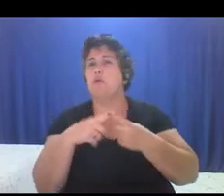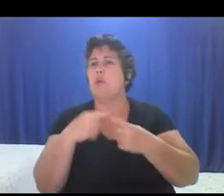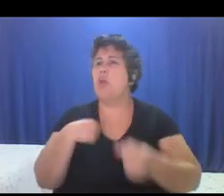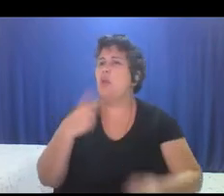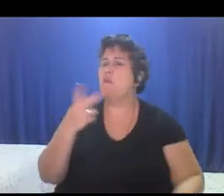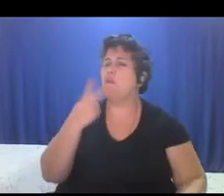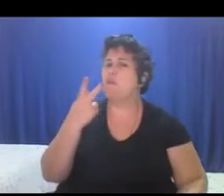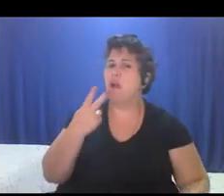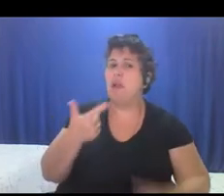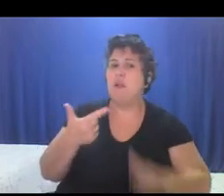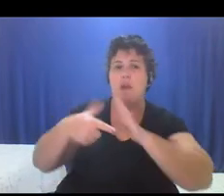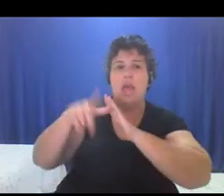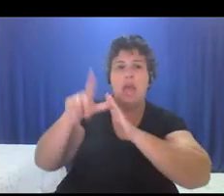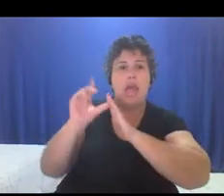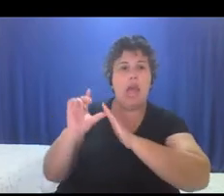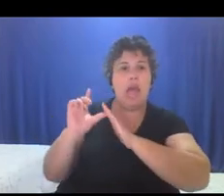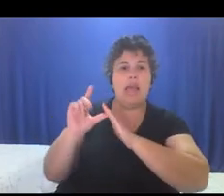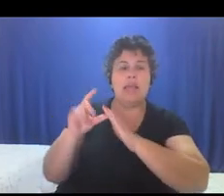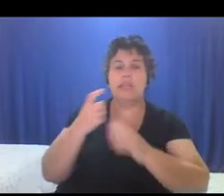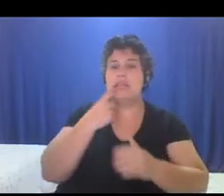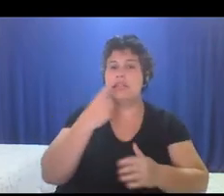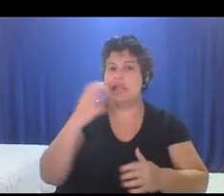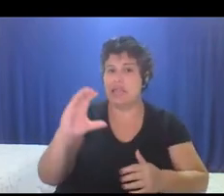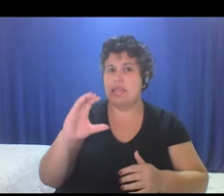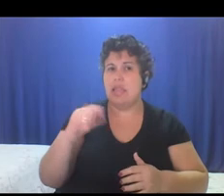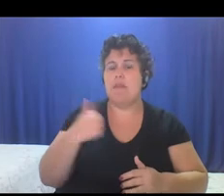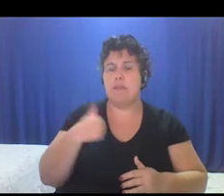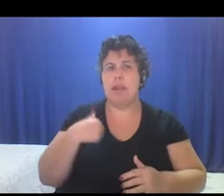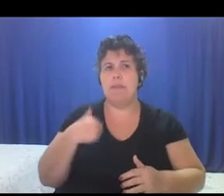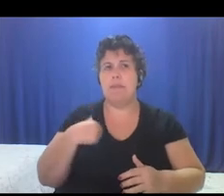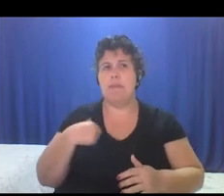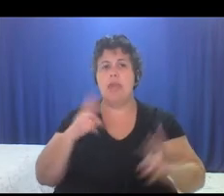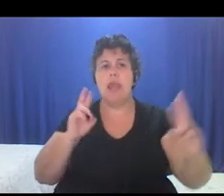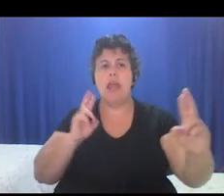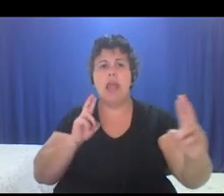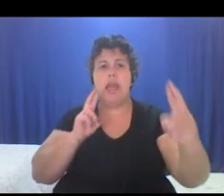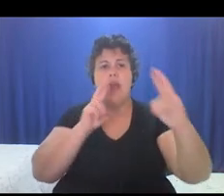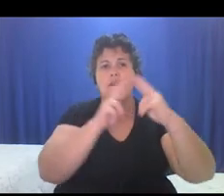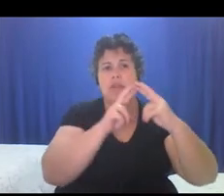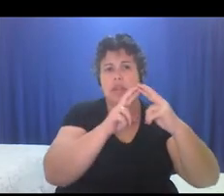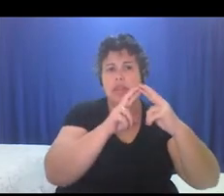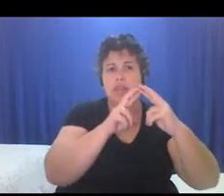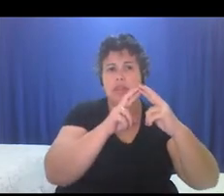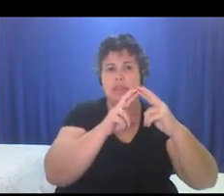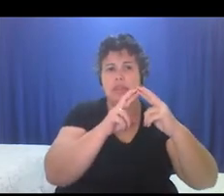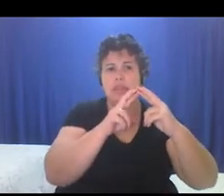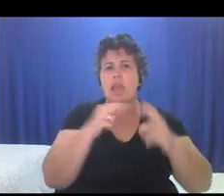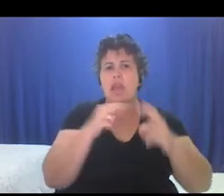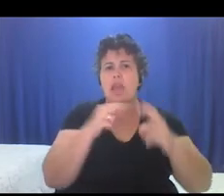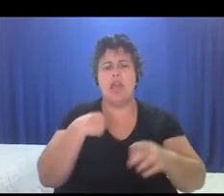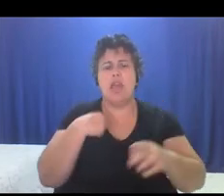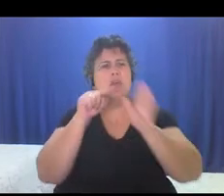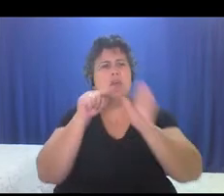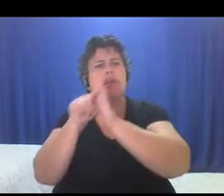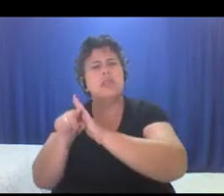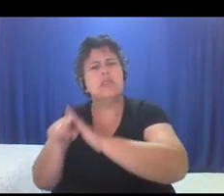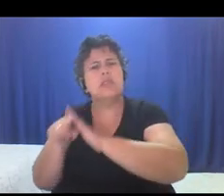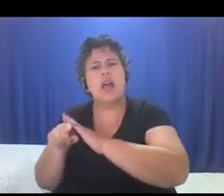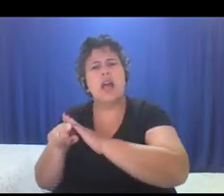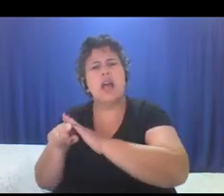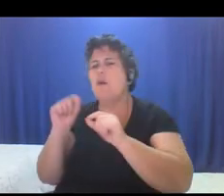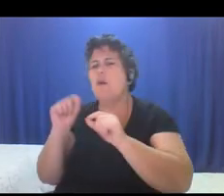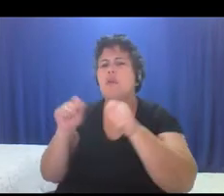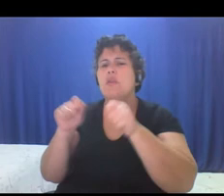tinha a CIT como uma referência, antes de chegar aqui, e eu pesquisava, eu falava, cara, o que que eles estão fazendo sobre esse